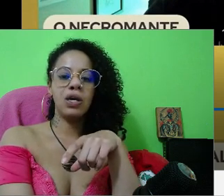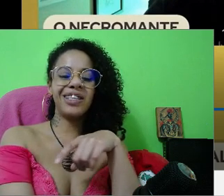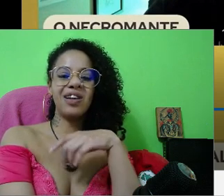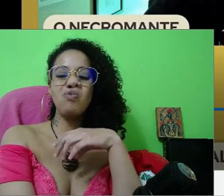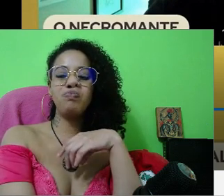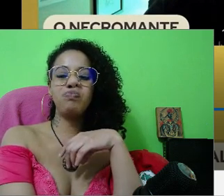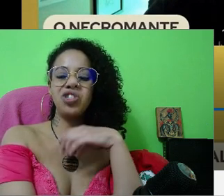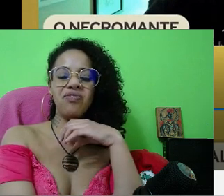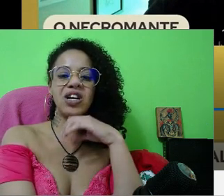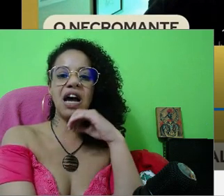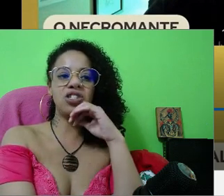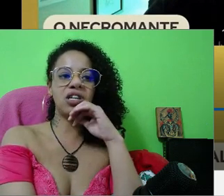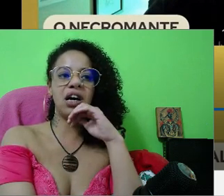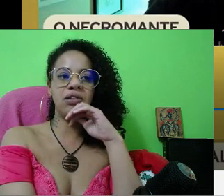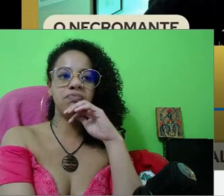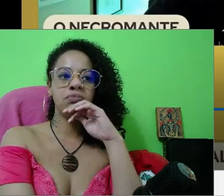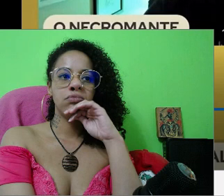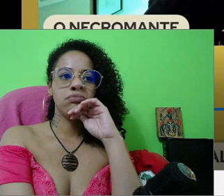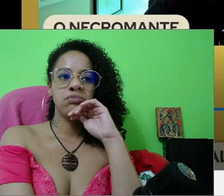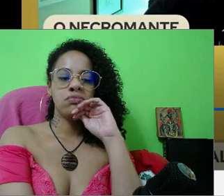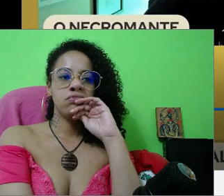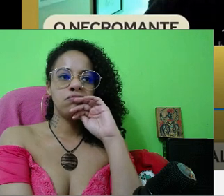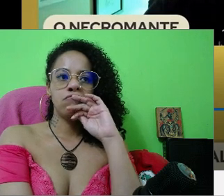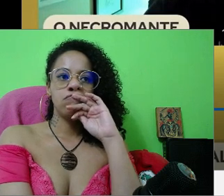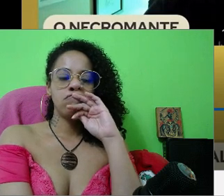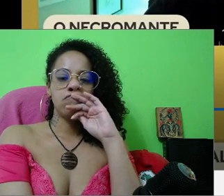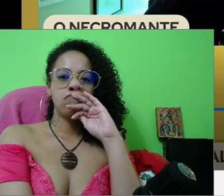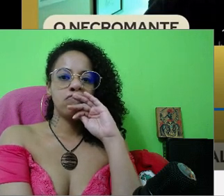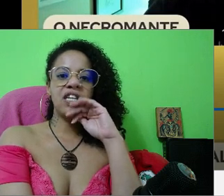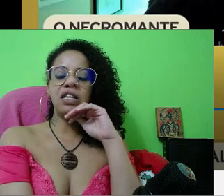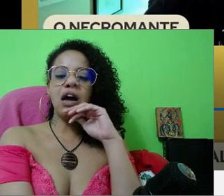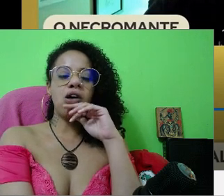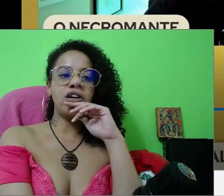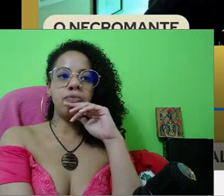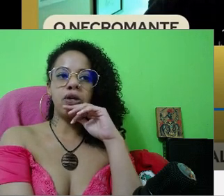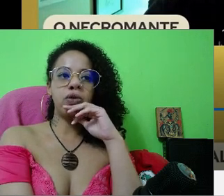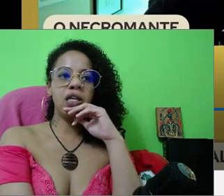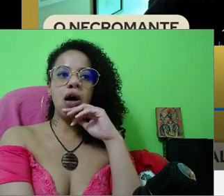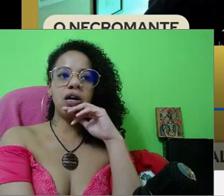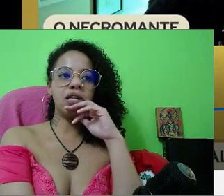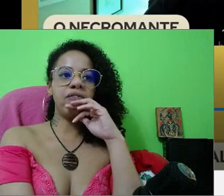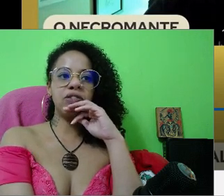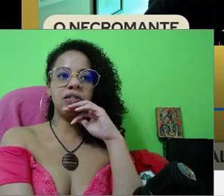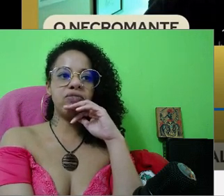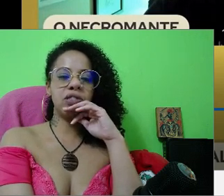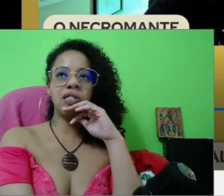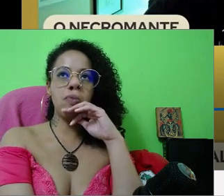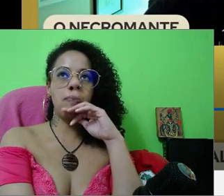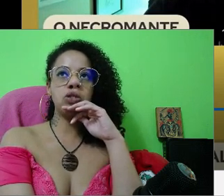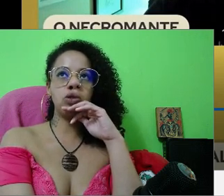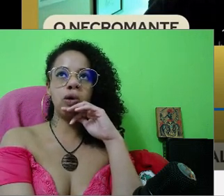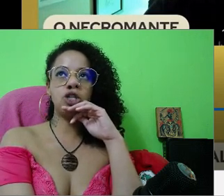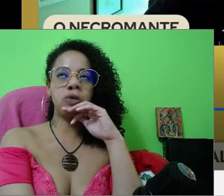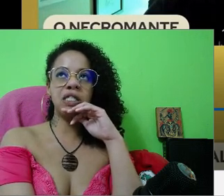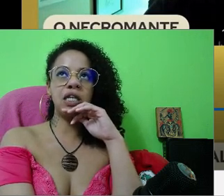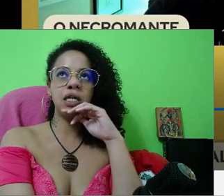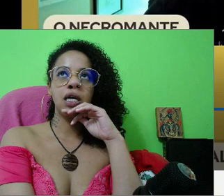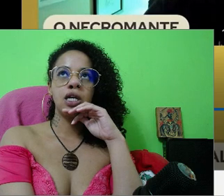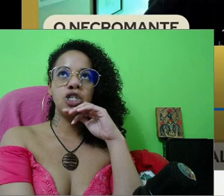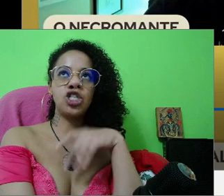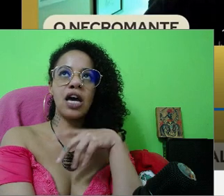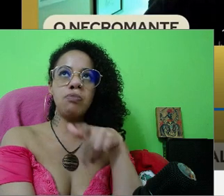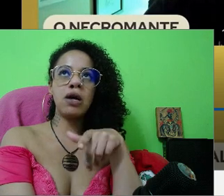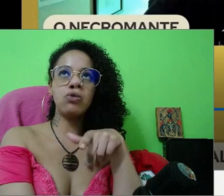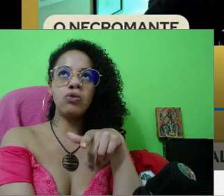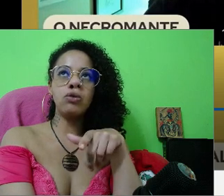então de verdade cara que da hora mano que da hora deve ser você ser uma pessoa que tipo